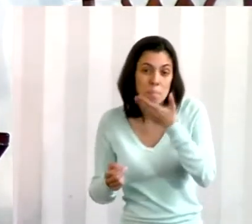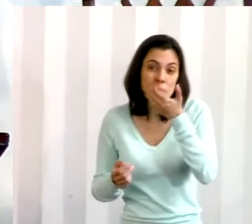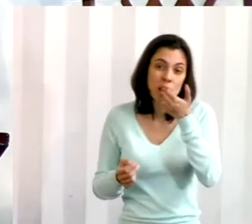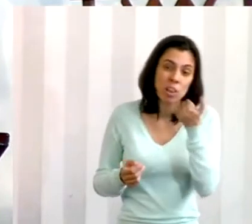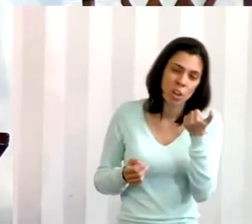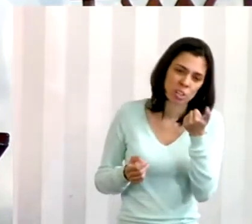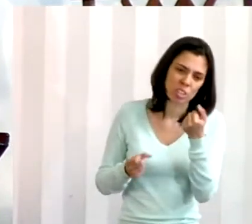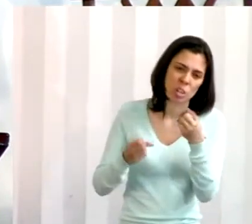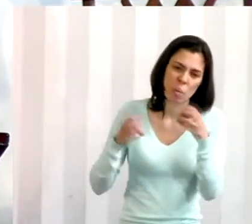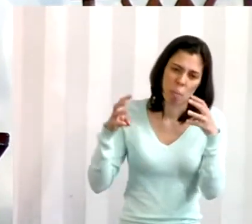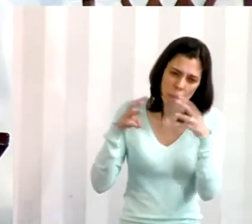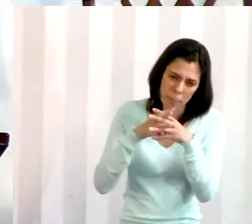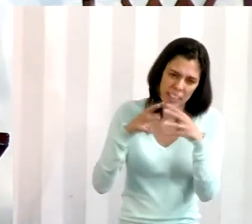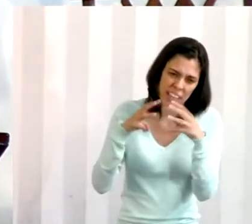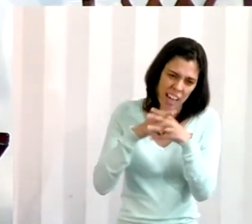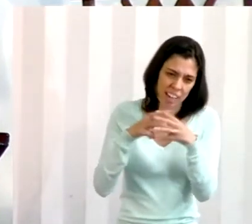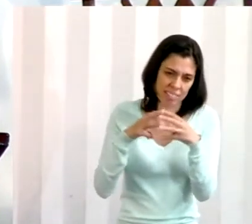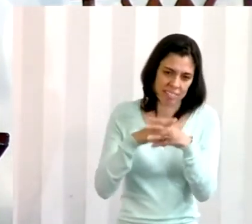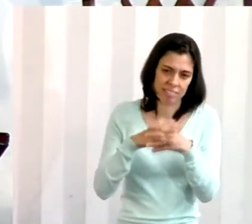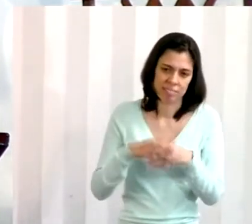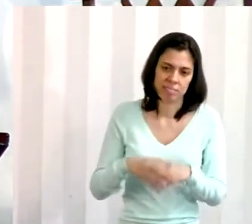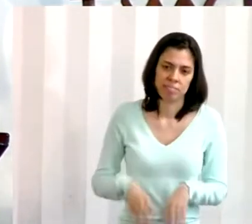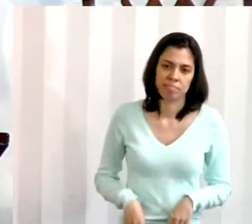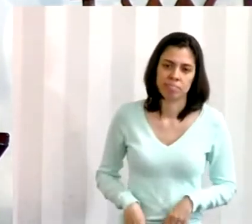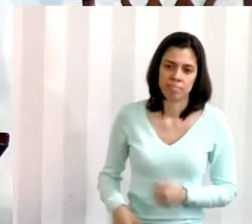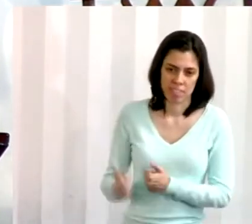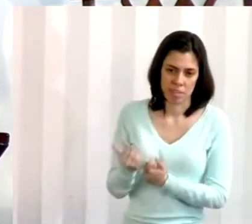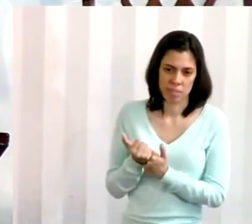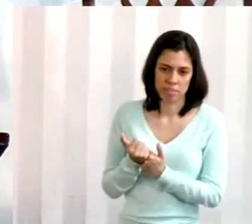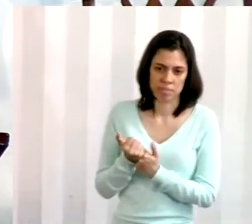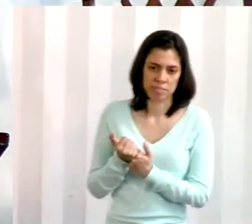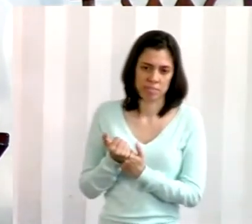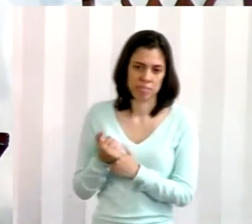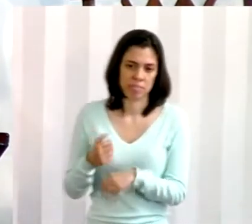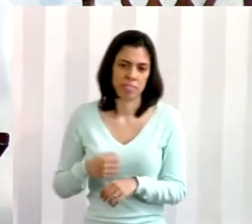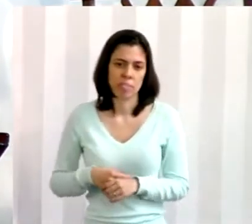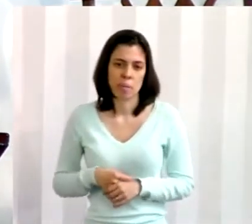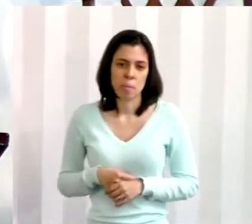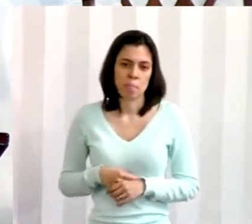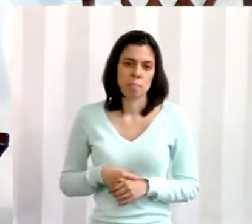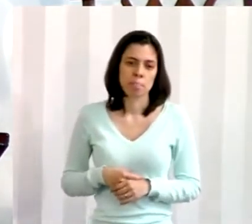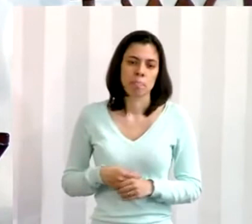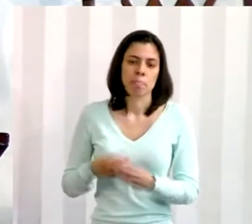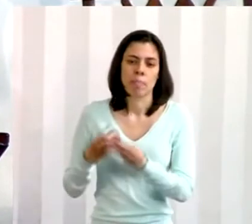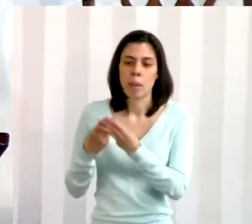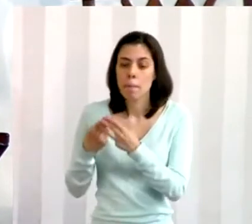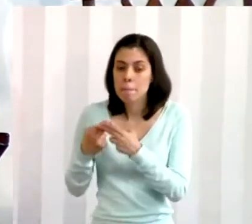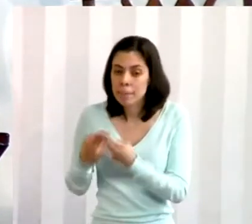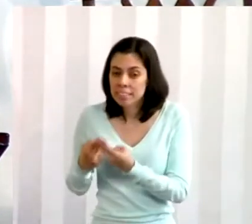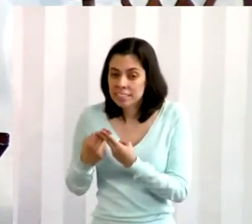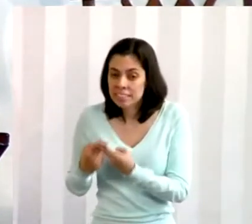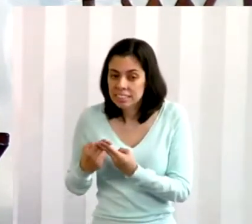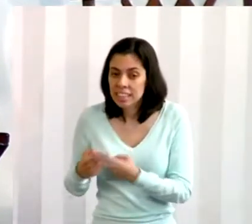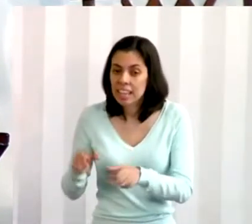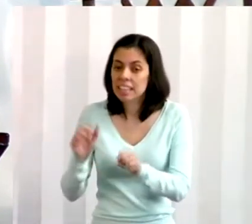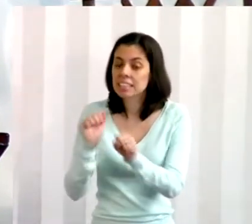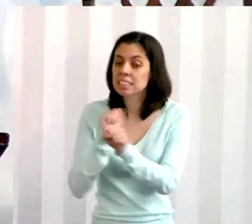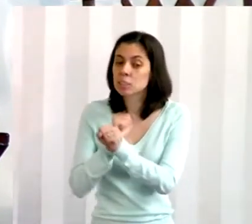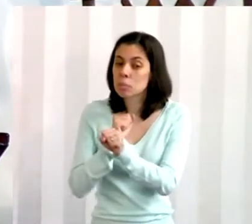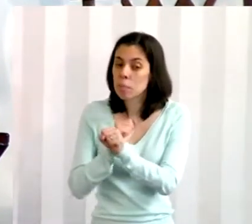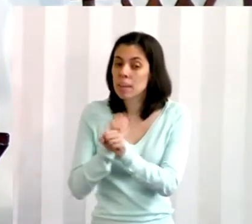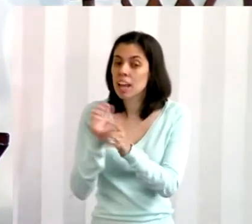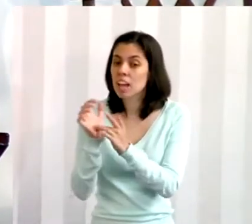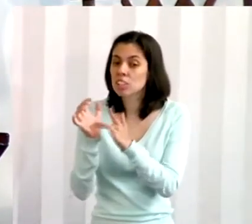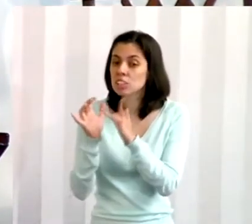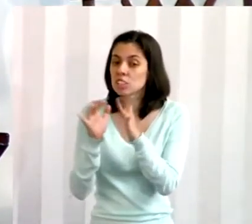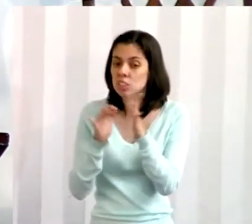da paciência. A paciência, ela está no contexto do cristianismo para esperar o Senhor Jesus Cristo,